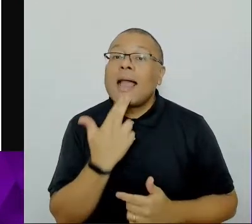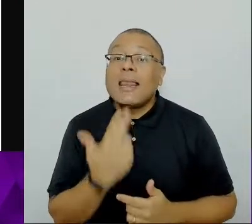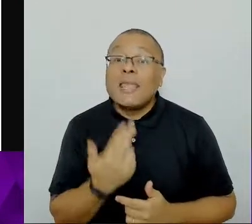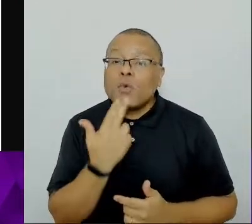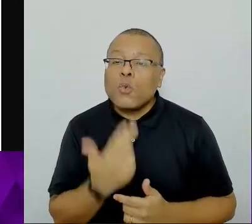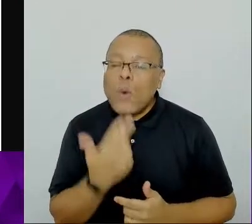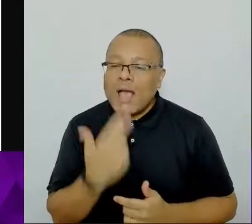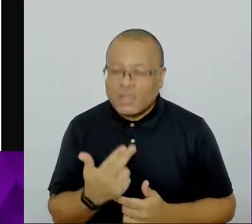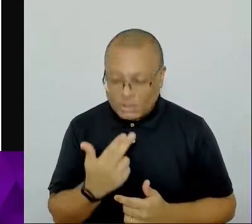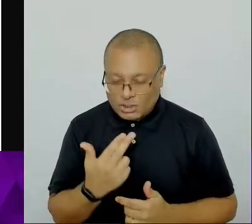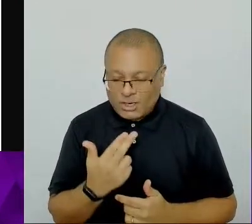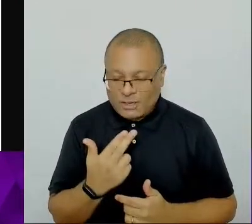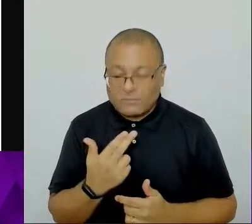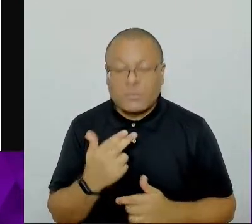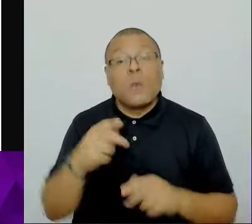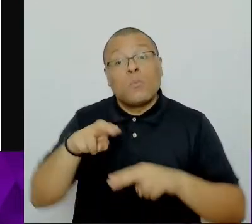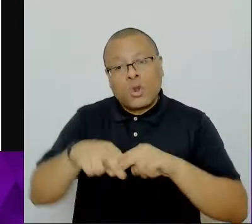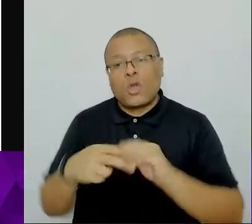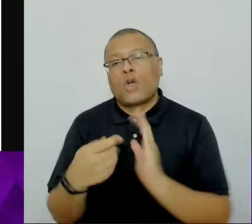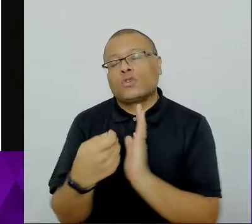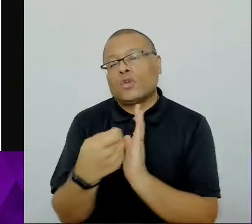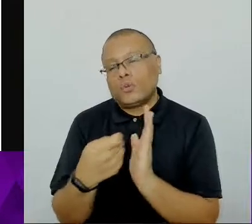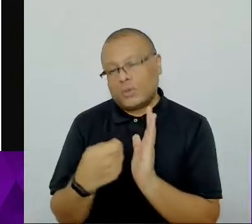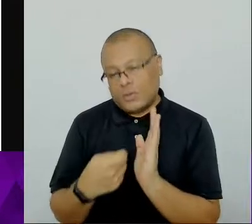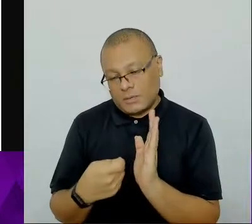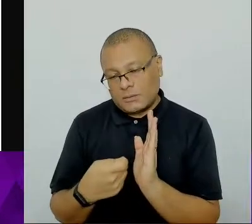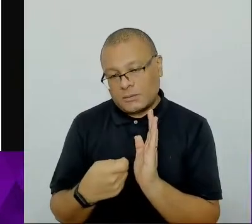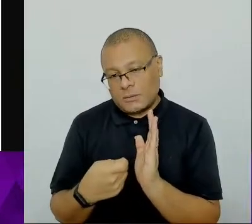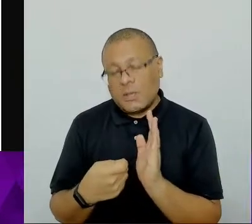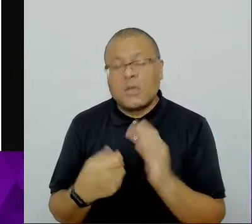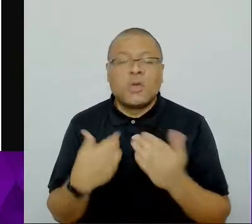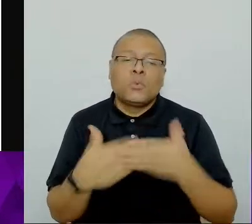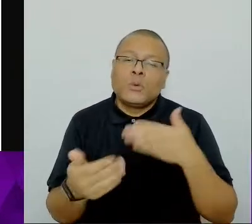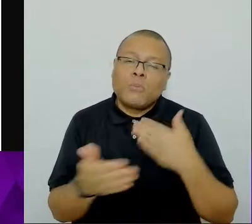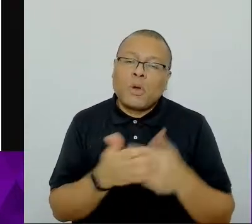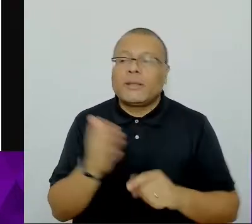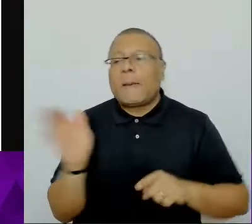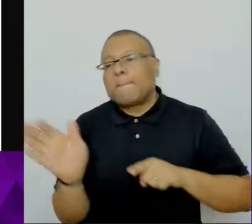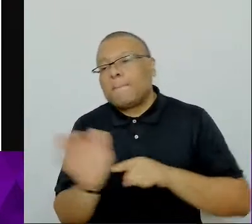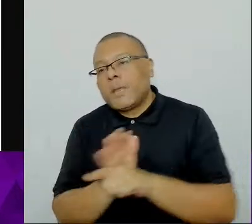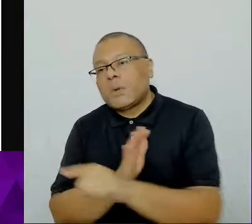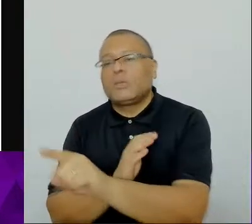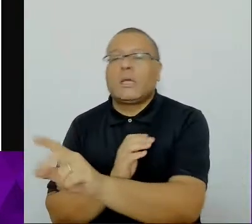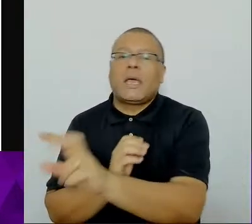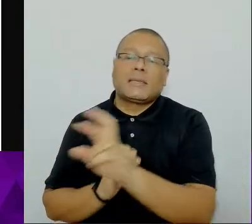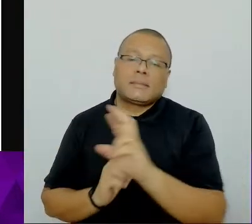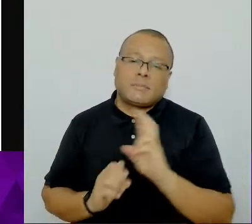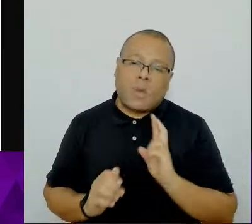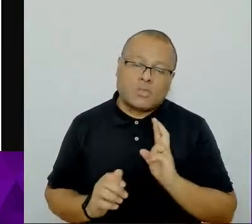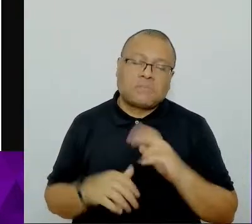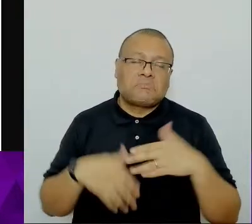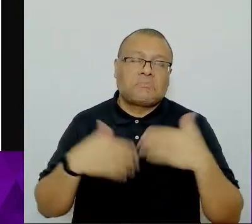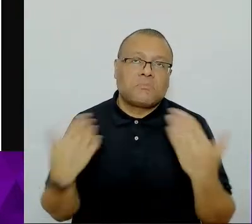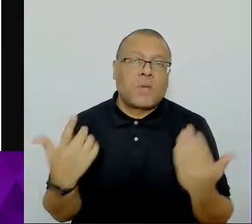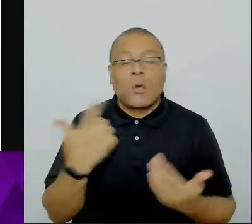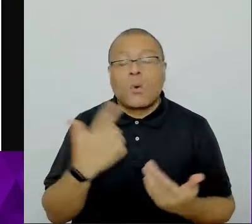a partir desse texto, né, seja uma tarefa de pergunta e resposta, seja uma tarefa